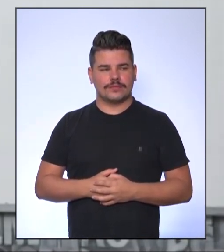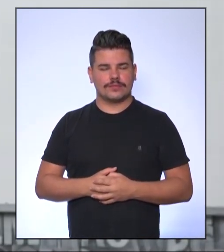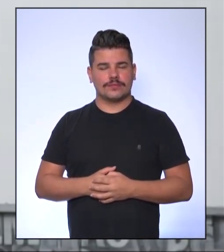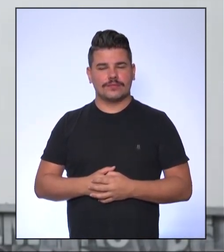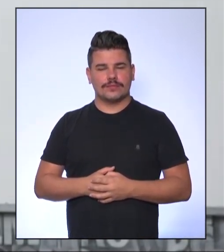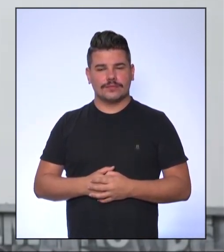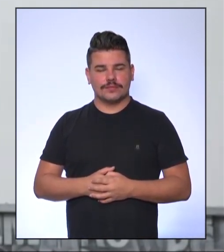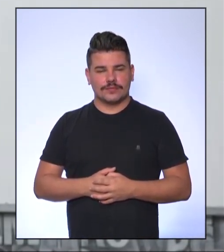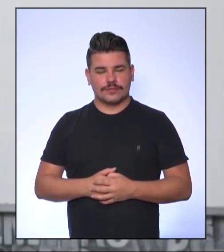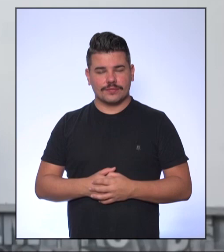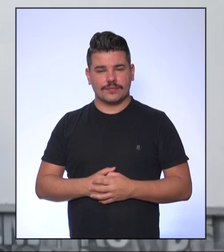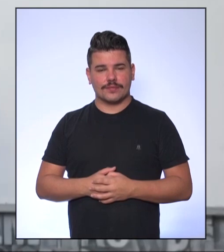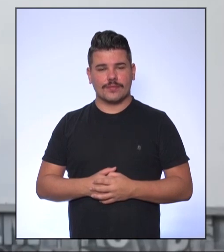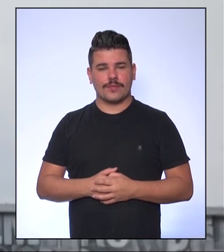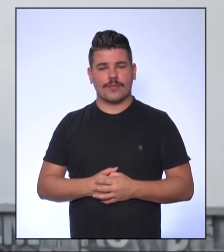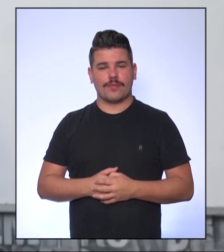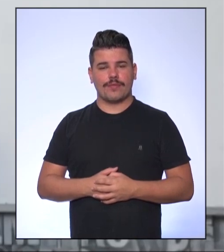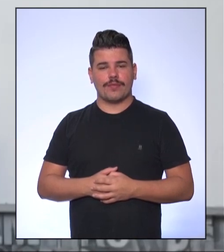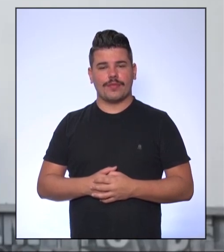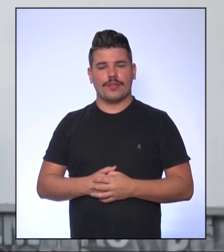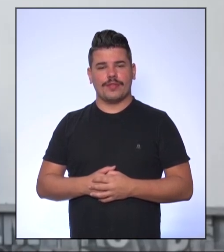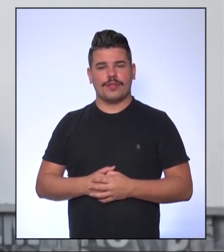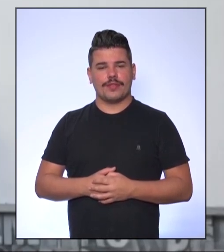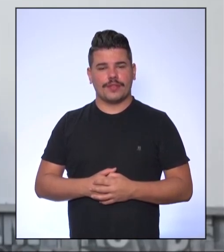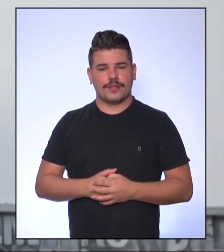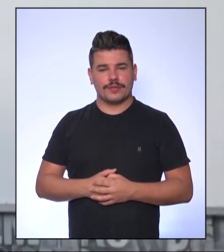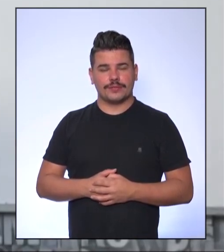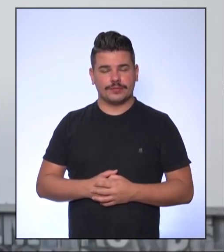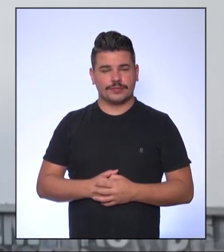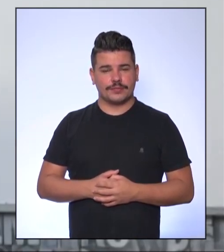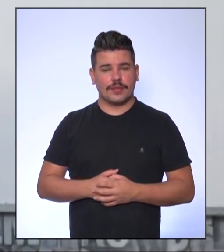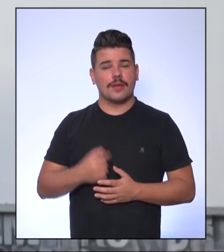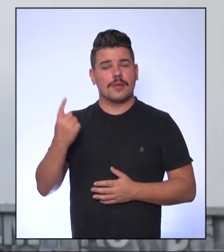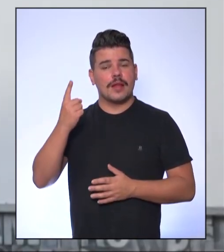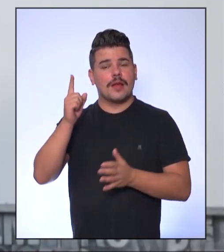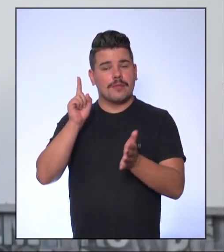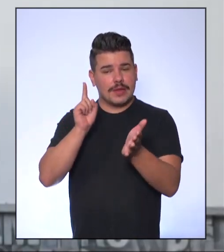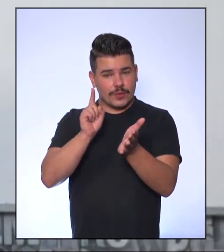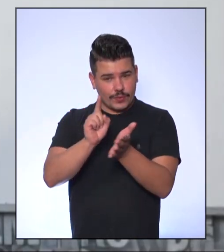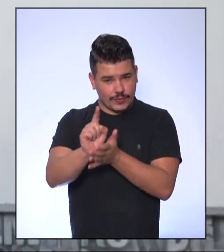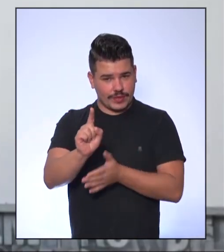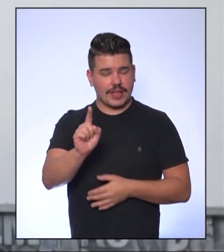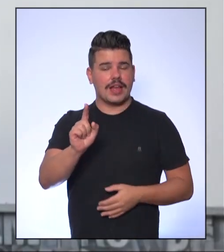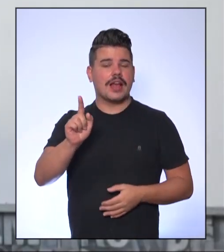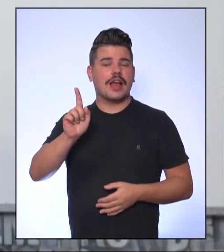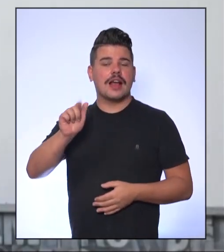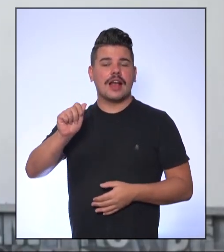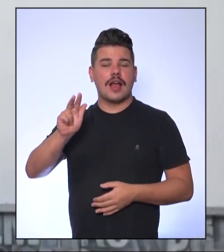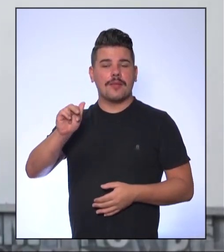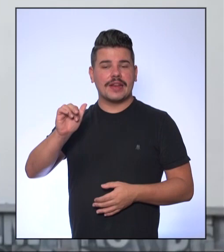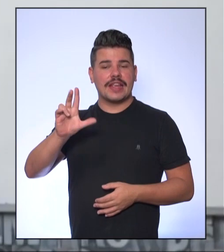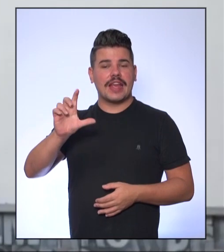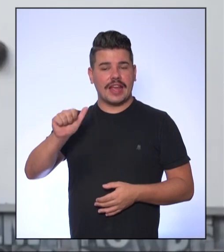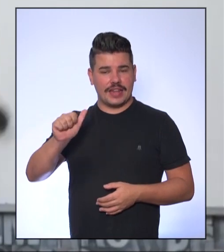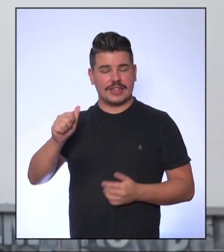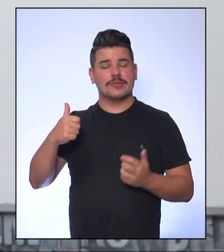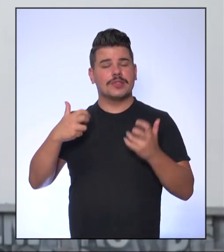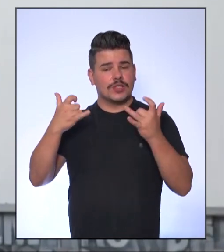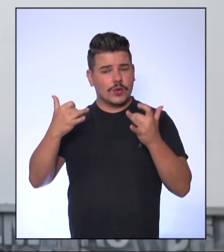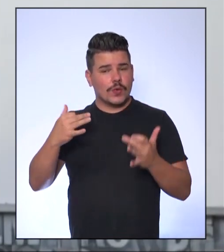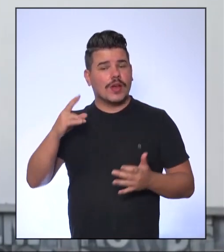Vamos aqui, primeira pergunta. A Gabriela diz que lembra a Revolução Francesa. Gabriela,